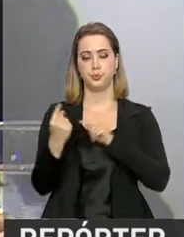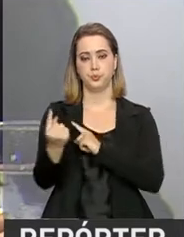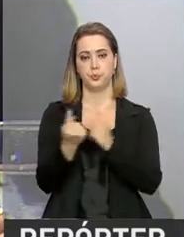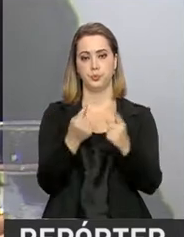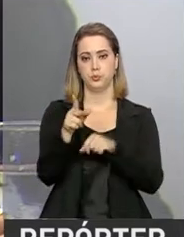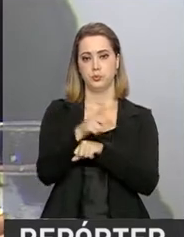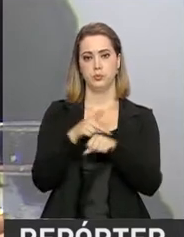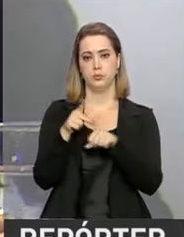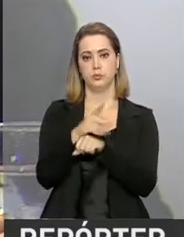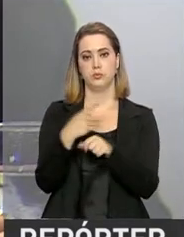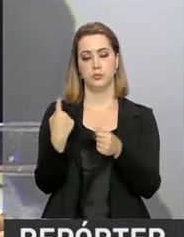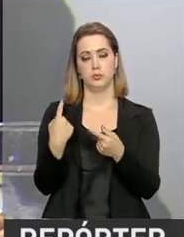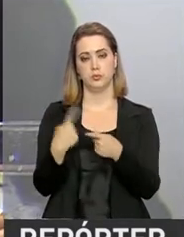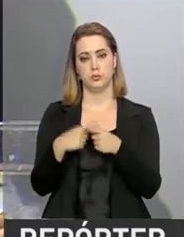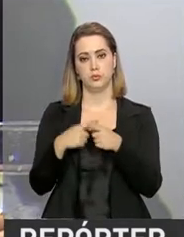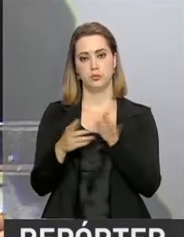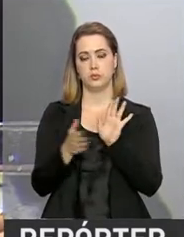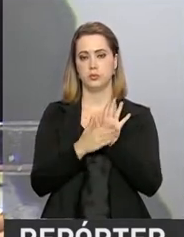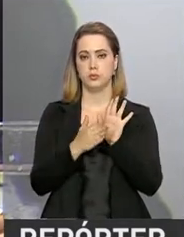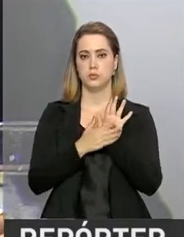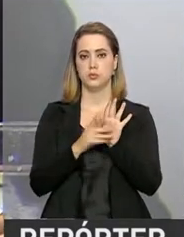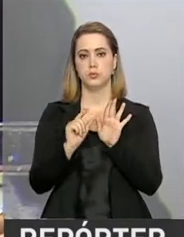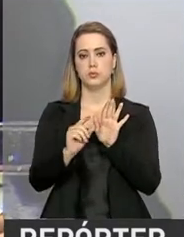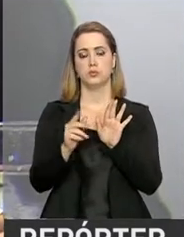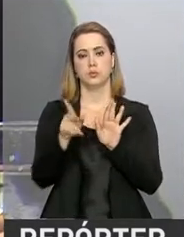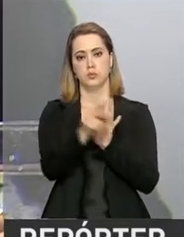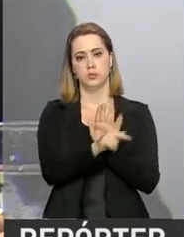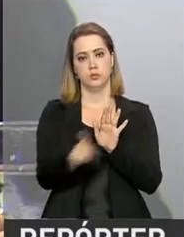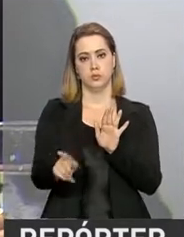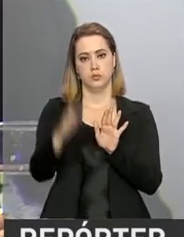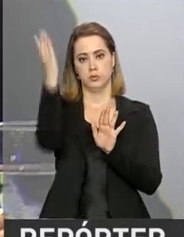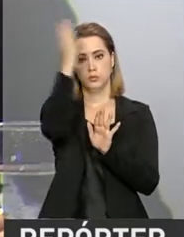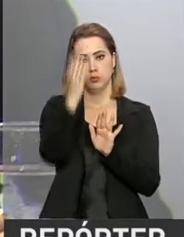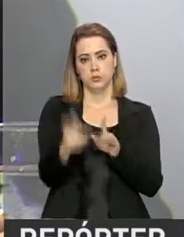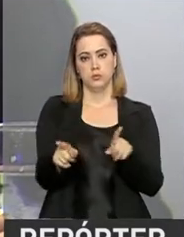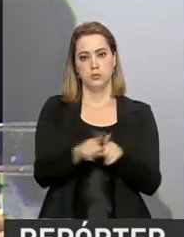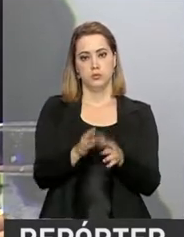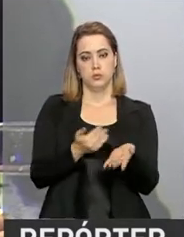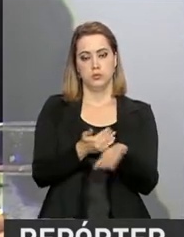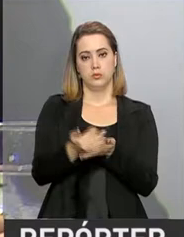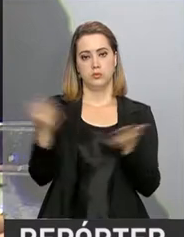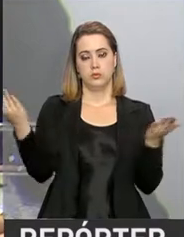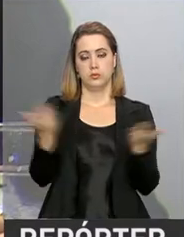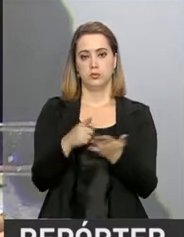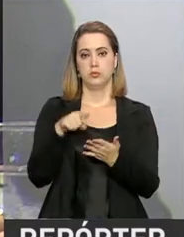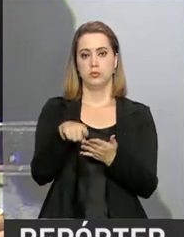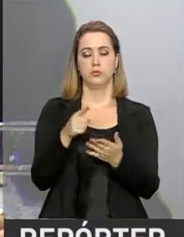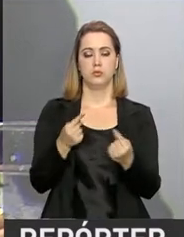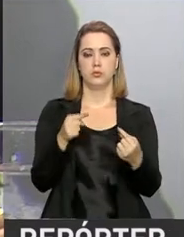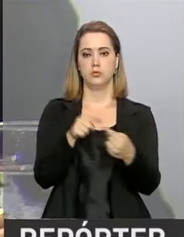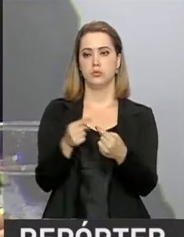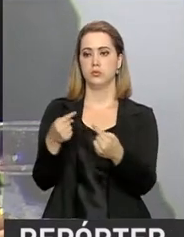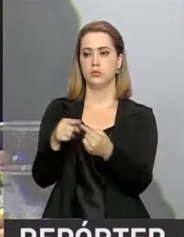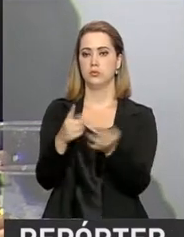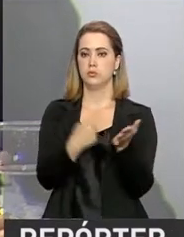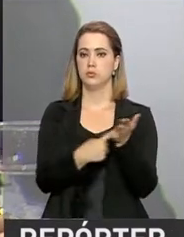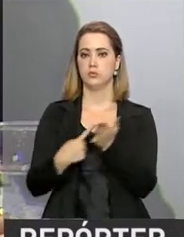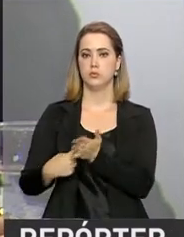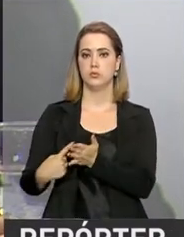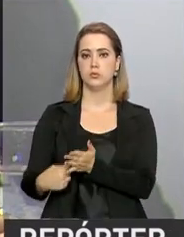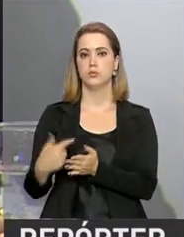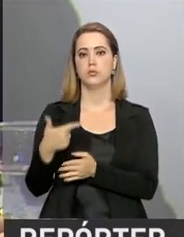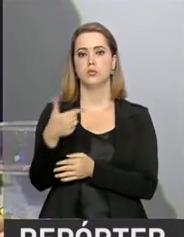da presidência brasileira da comunidade que começa hoje de concentrar se na agenda